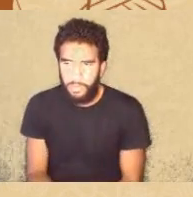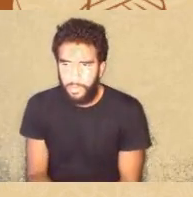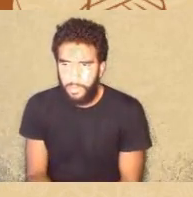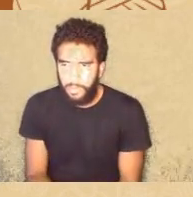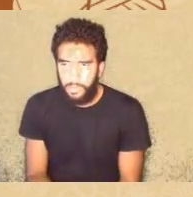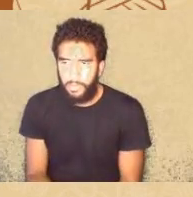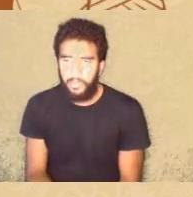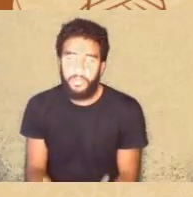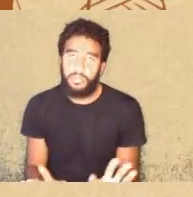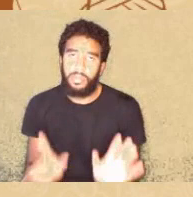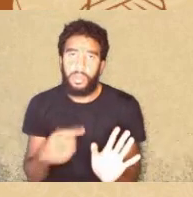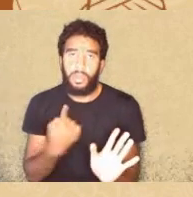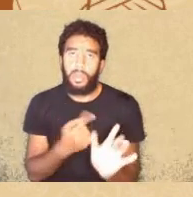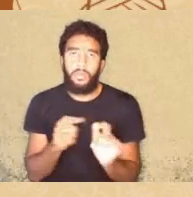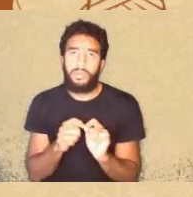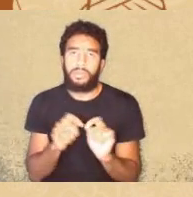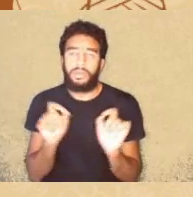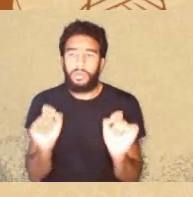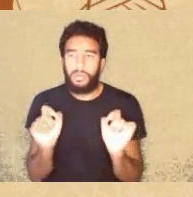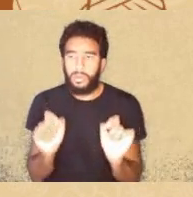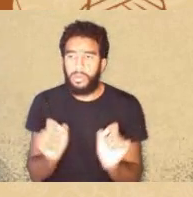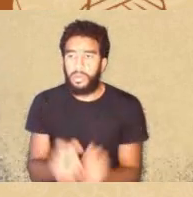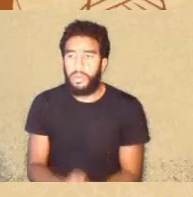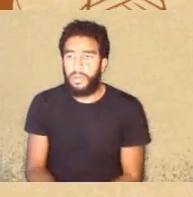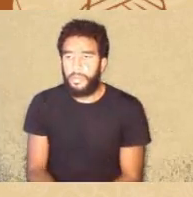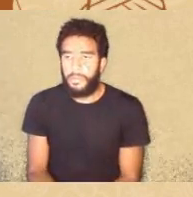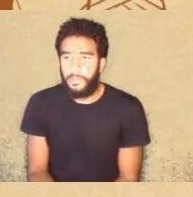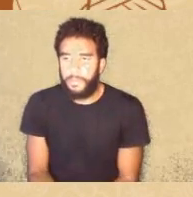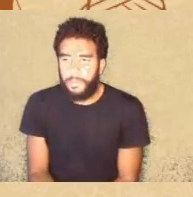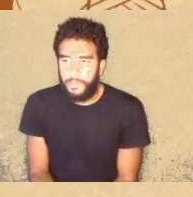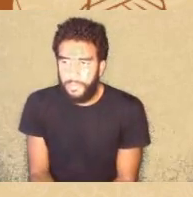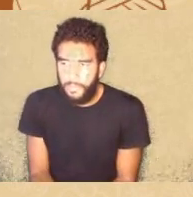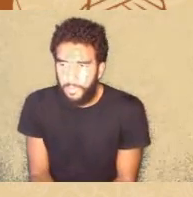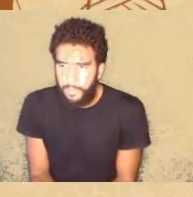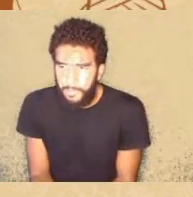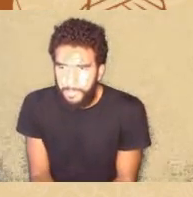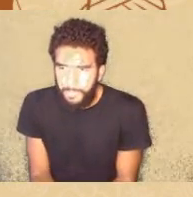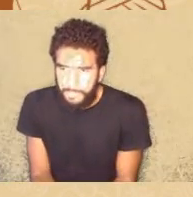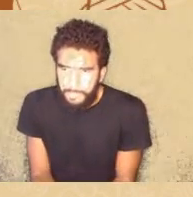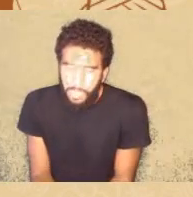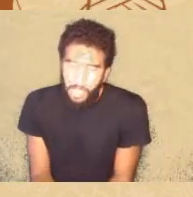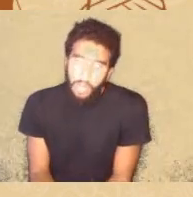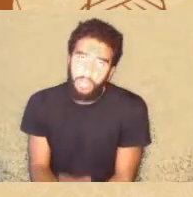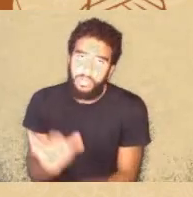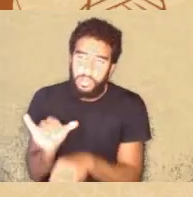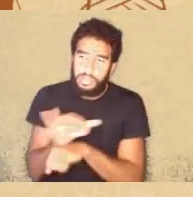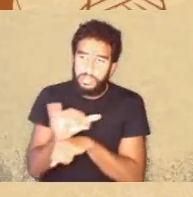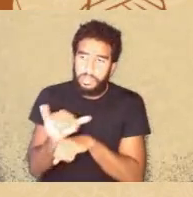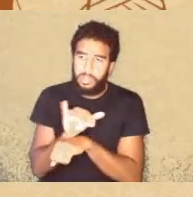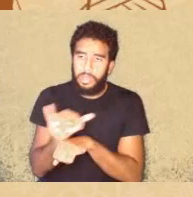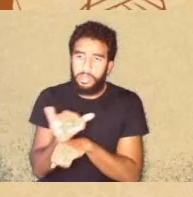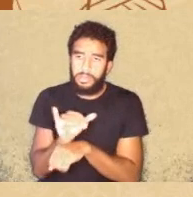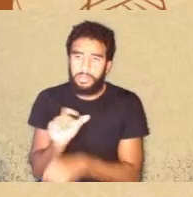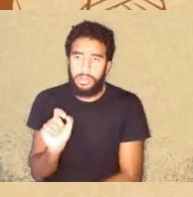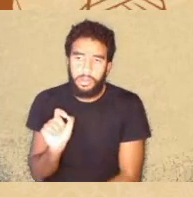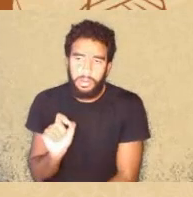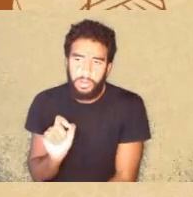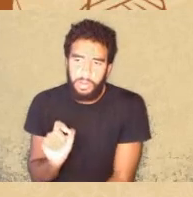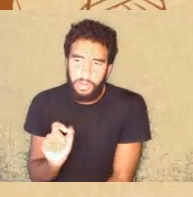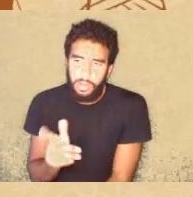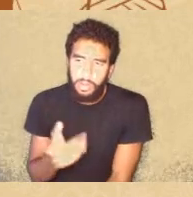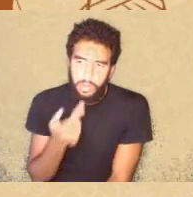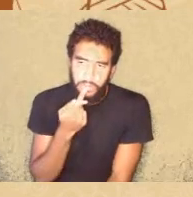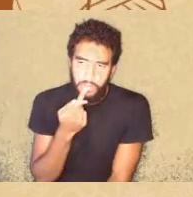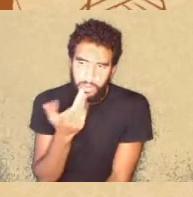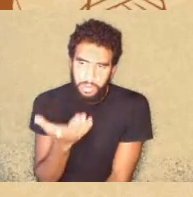pode fazer de estratégias de reparação? Uma forma, talvez, e aí eu vou falar